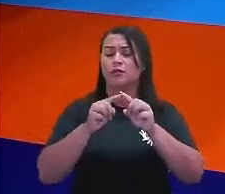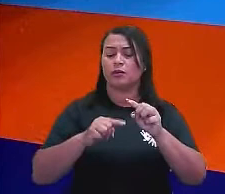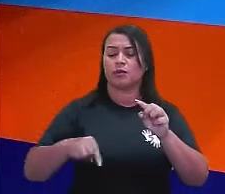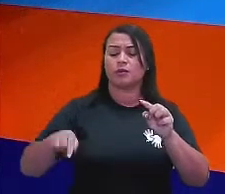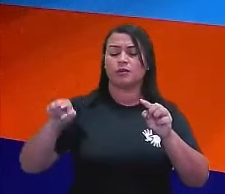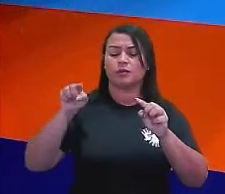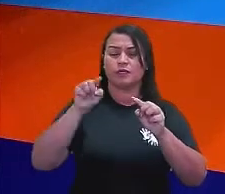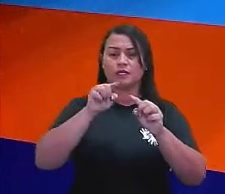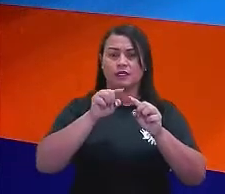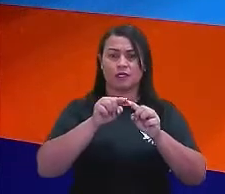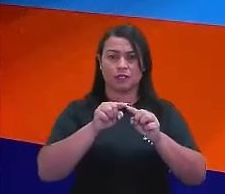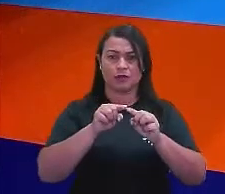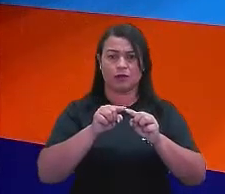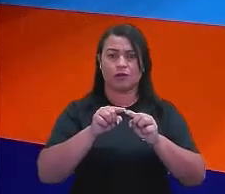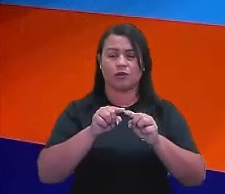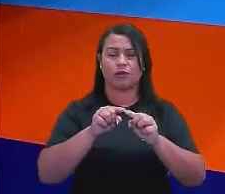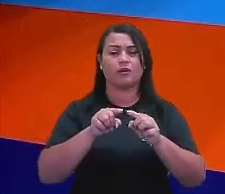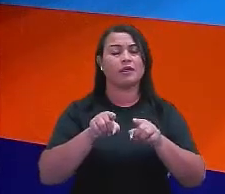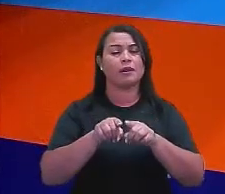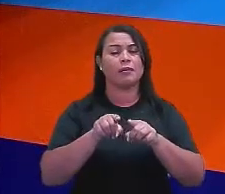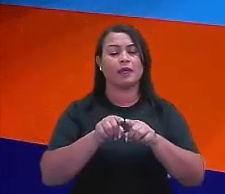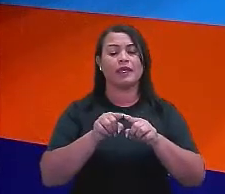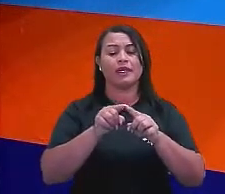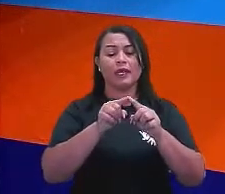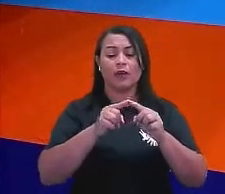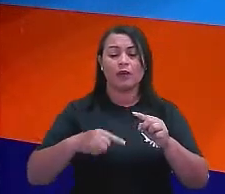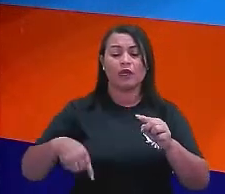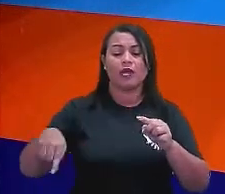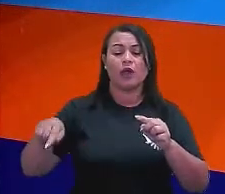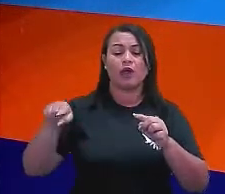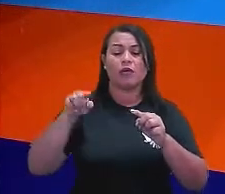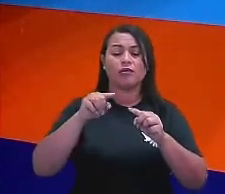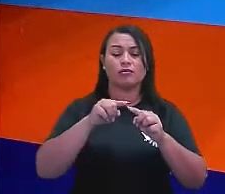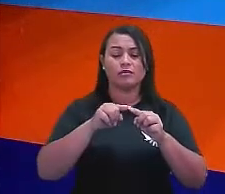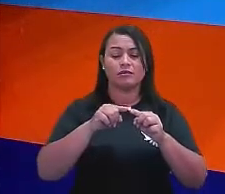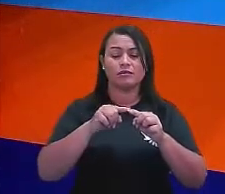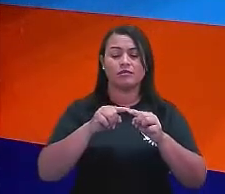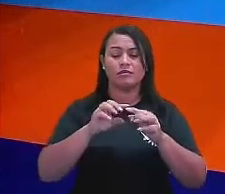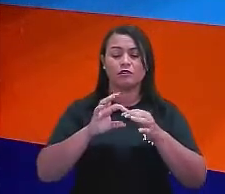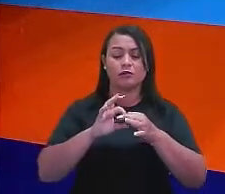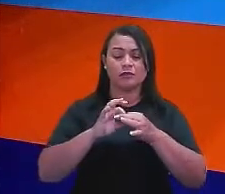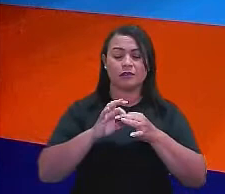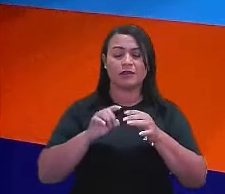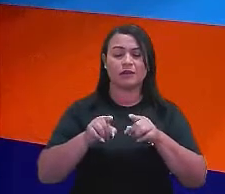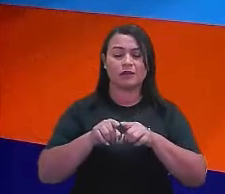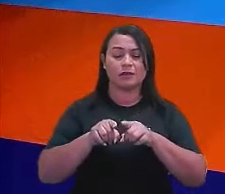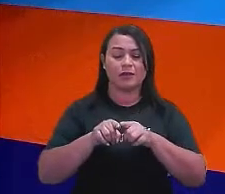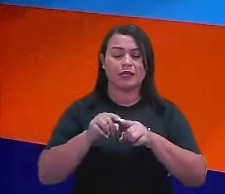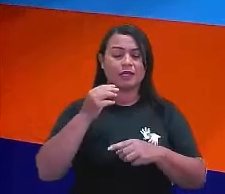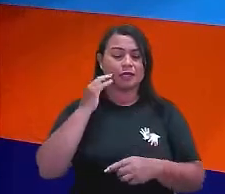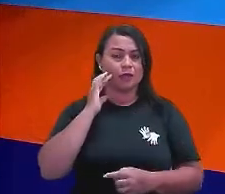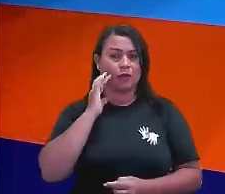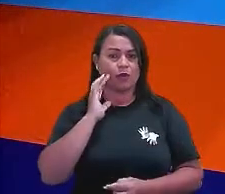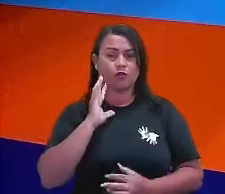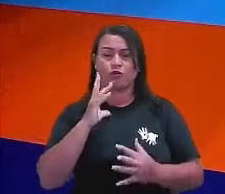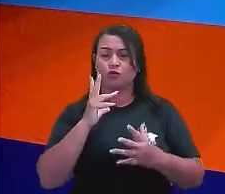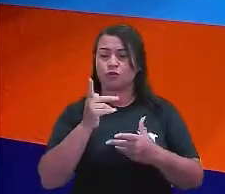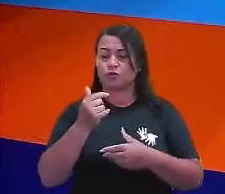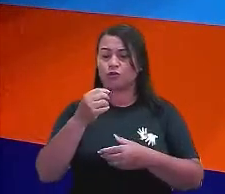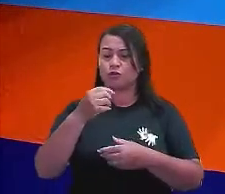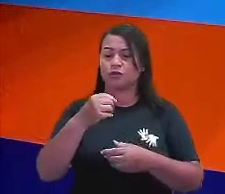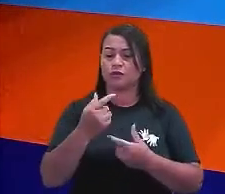união de circunferência como todos os outros pontos, com todos os pontos internos a ela, tá?